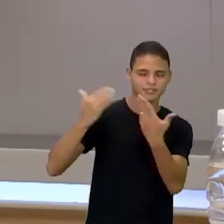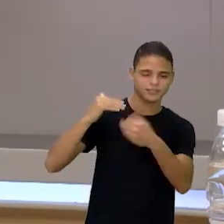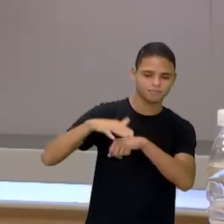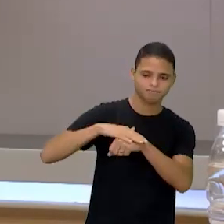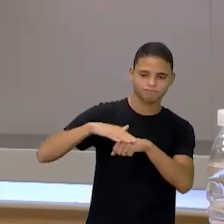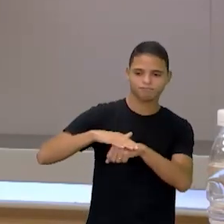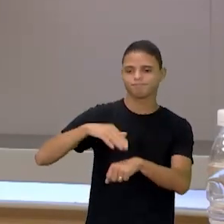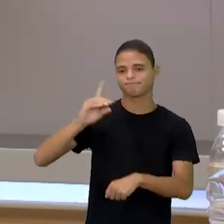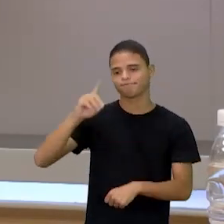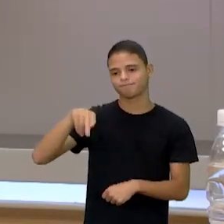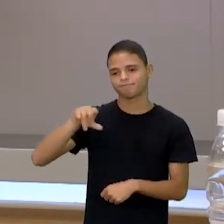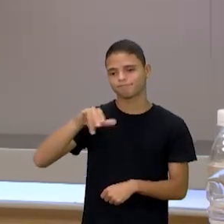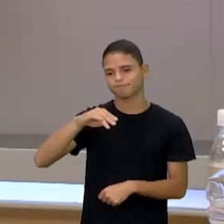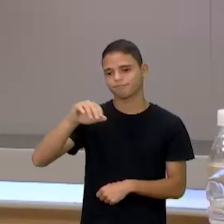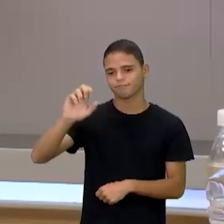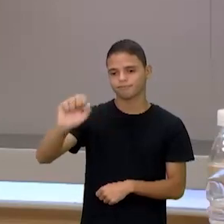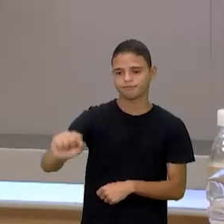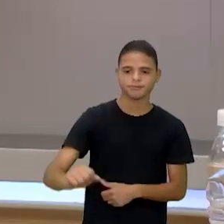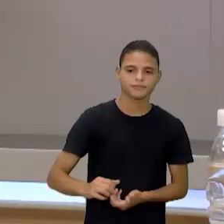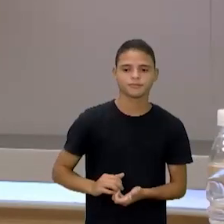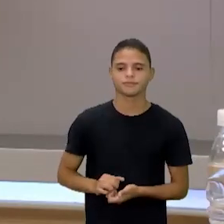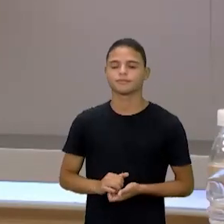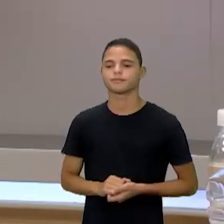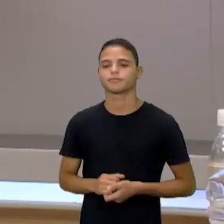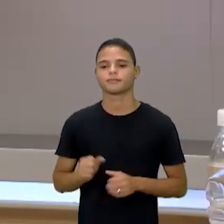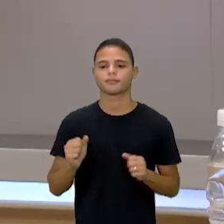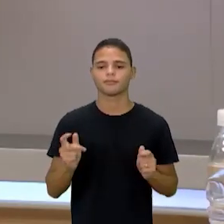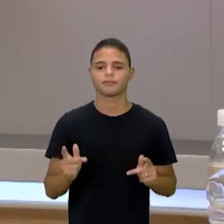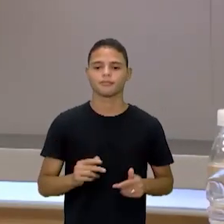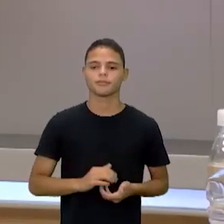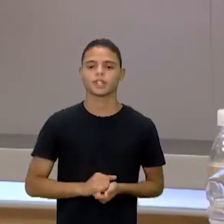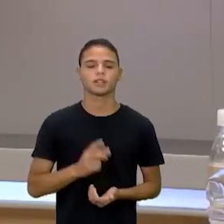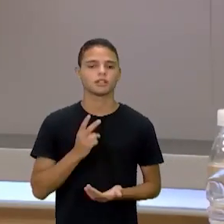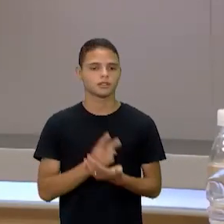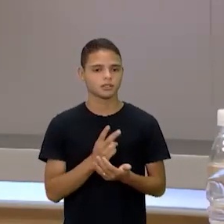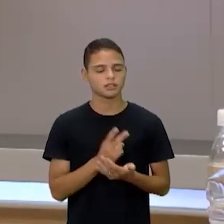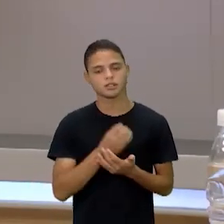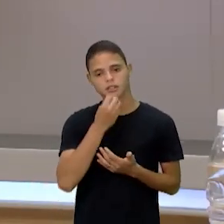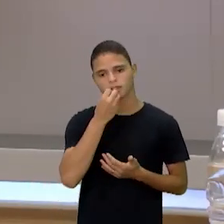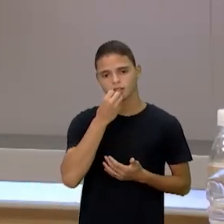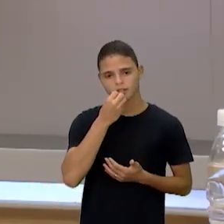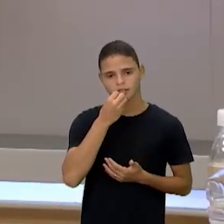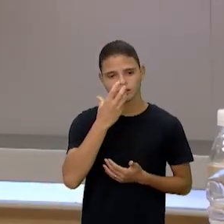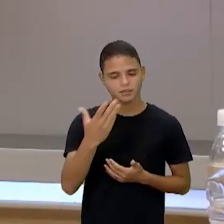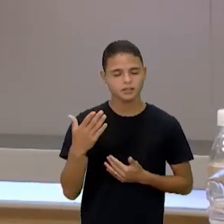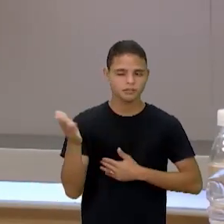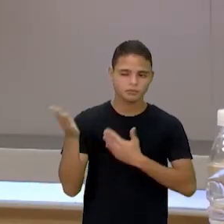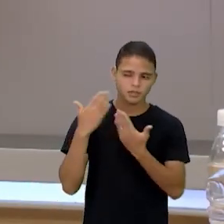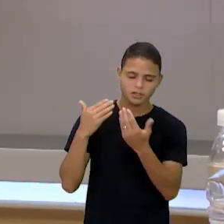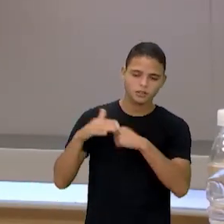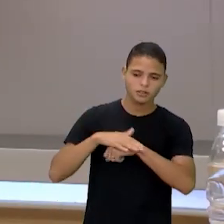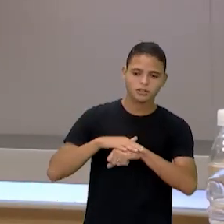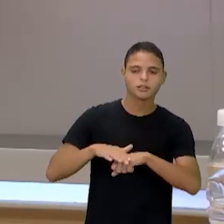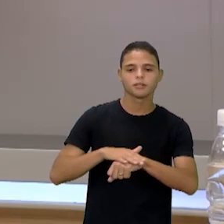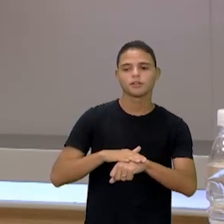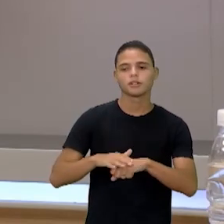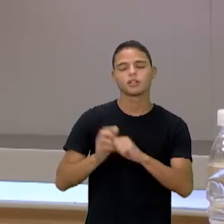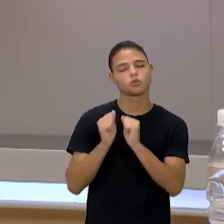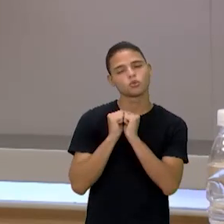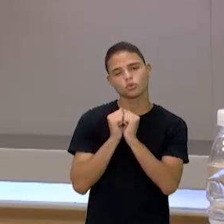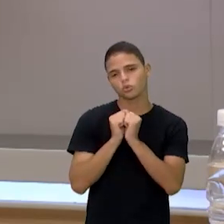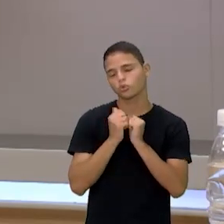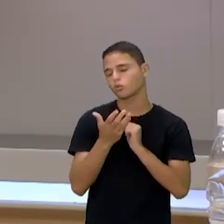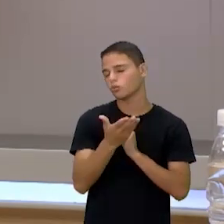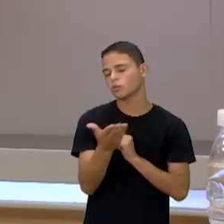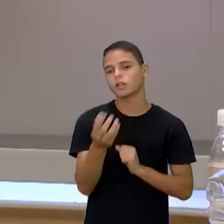com a Denise, você. E é assim, é sempre muito bom te ouvir. E é sempre muito bom